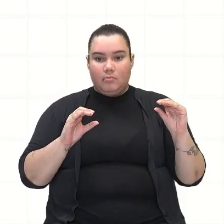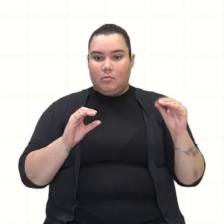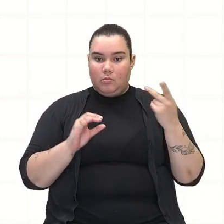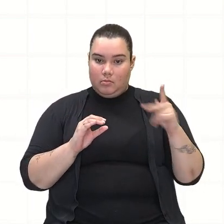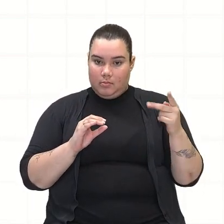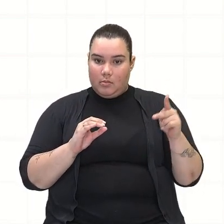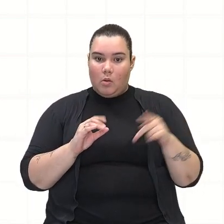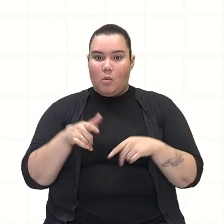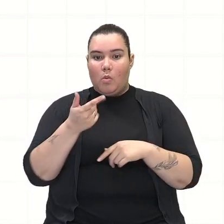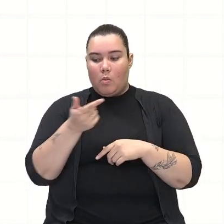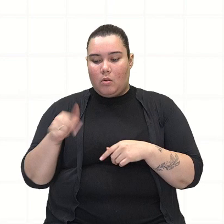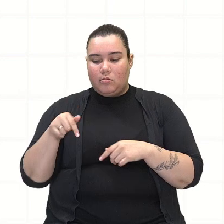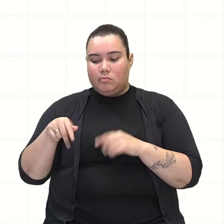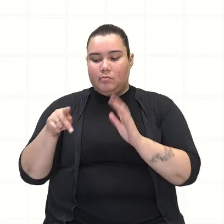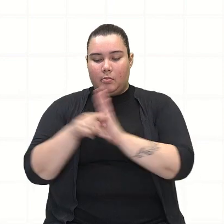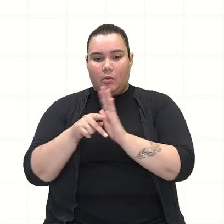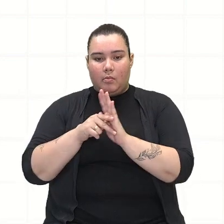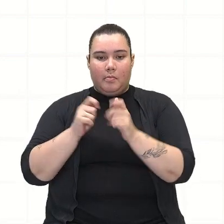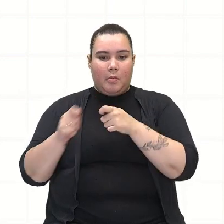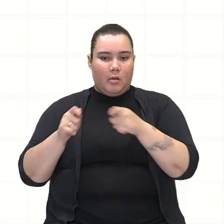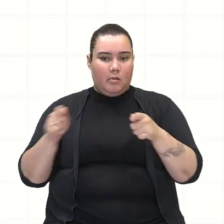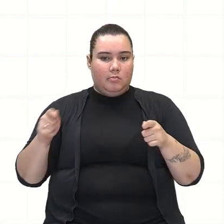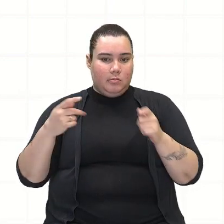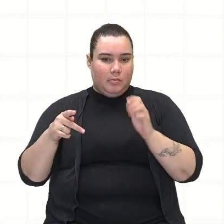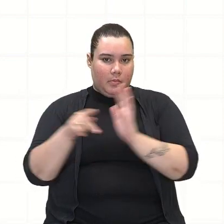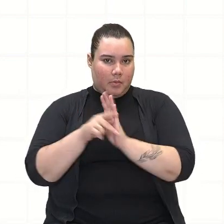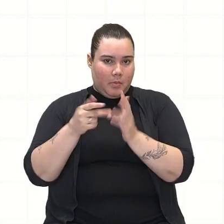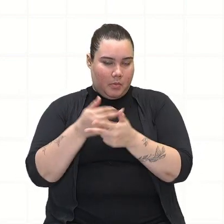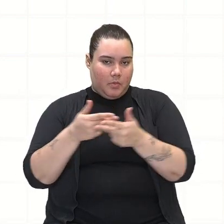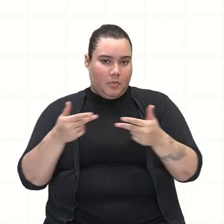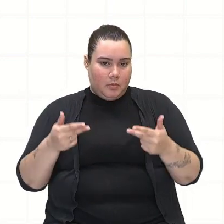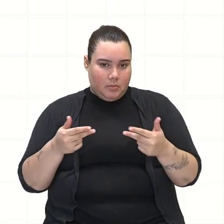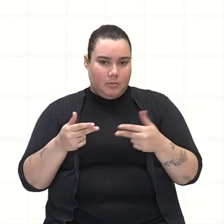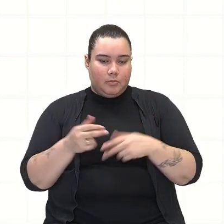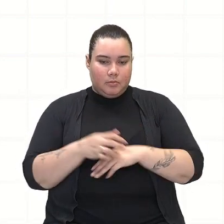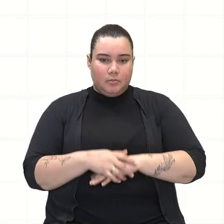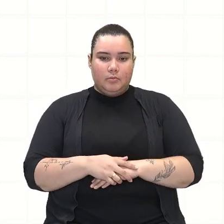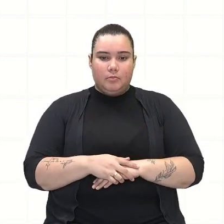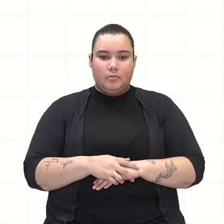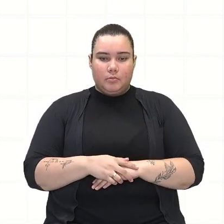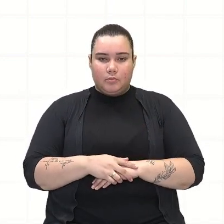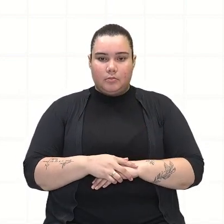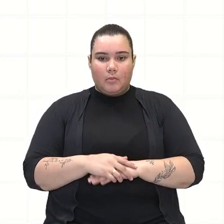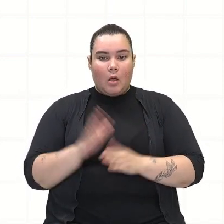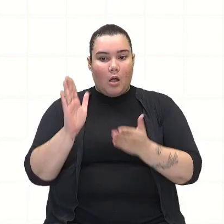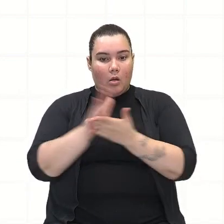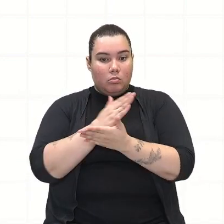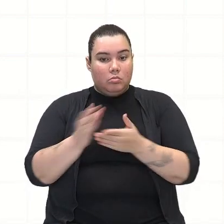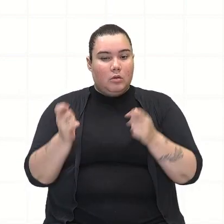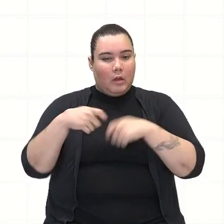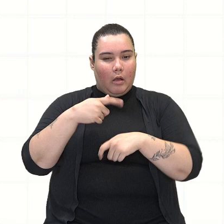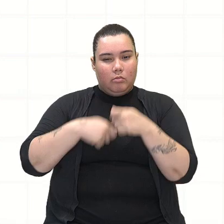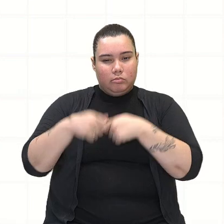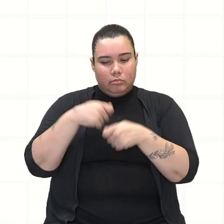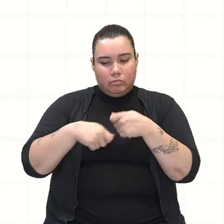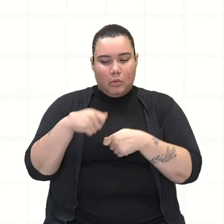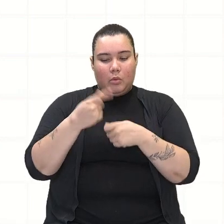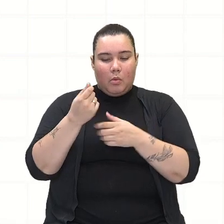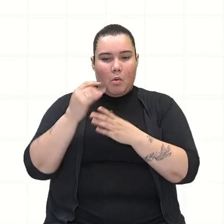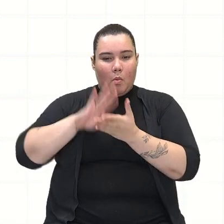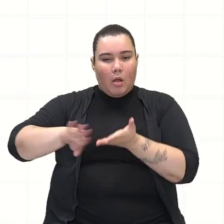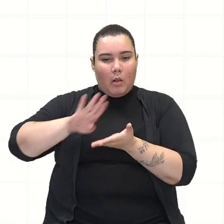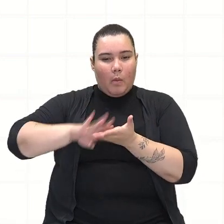senhor, enquanto o restante era usado para cobrir suas próprias despesas. E alguns conseguiram economizar